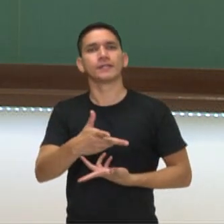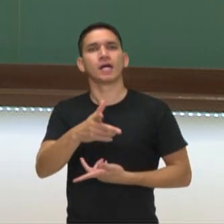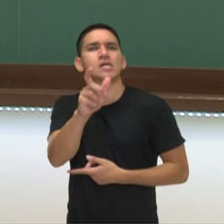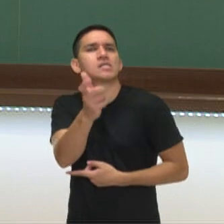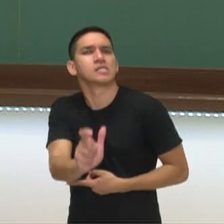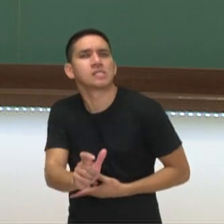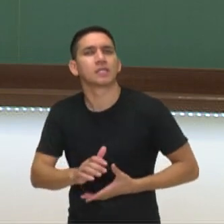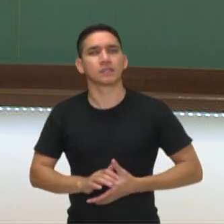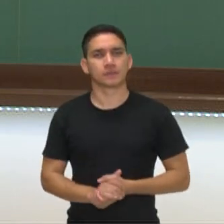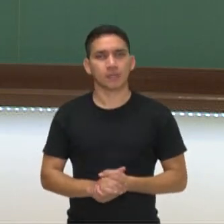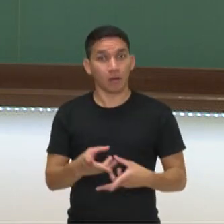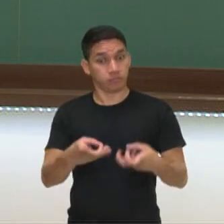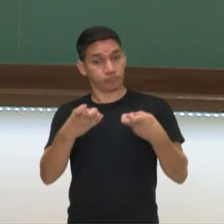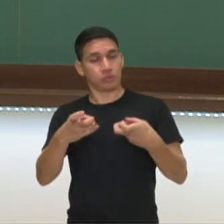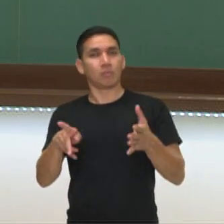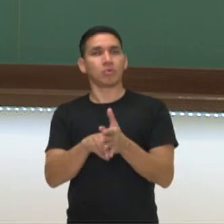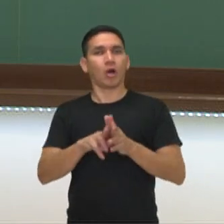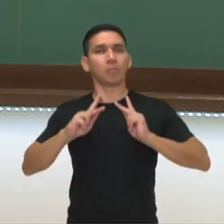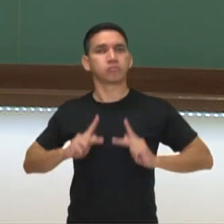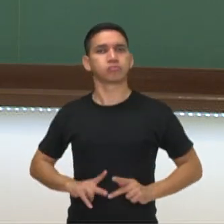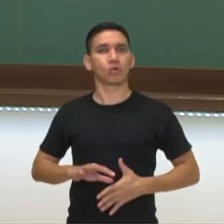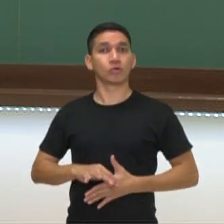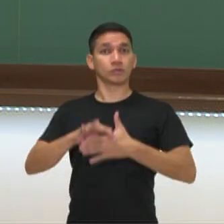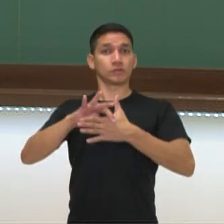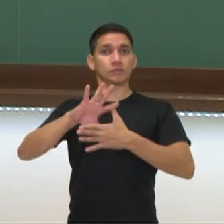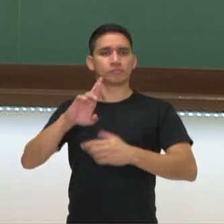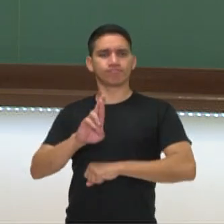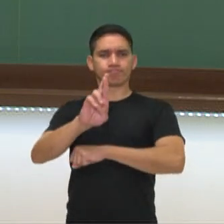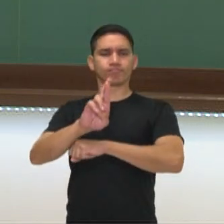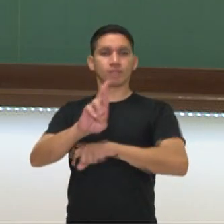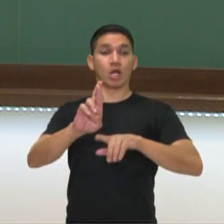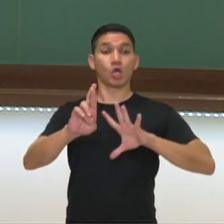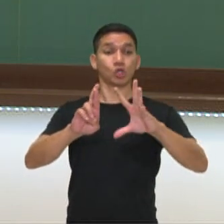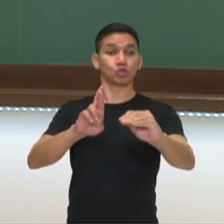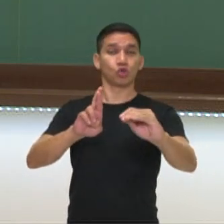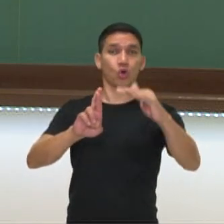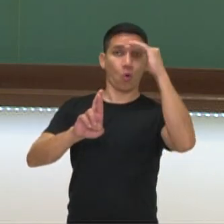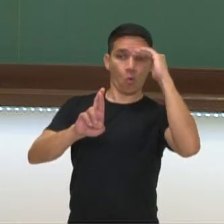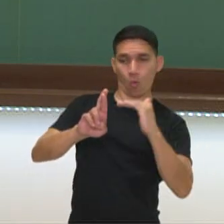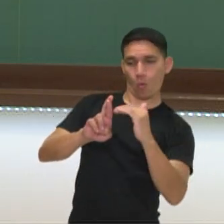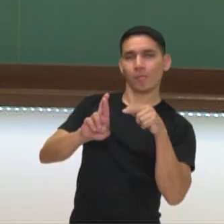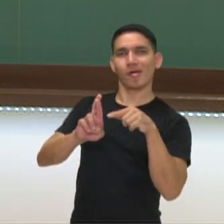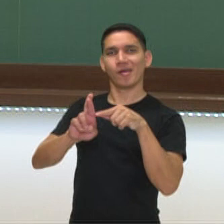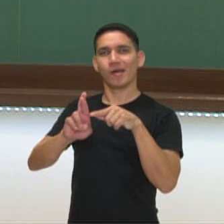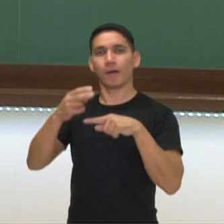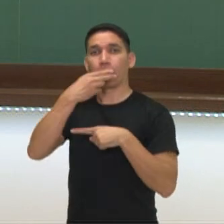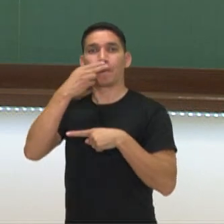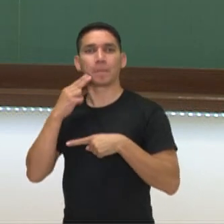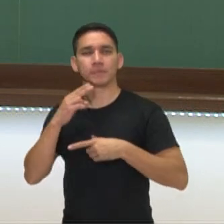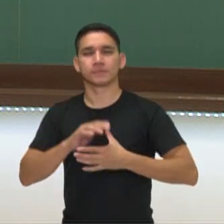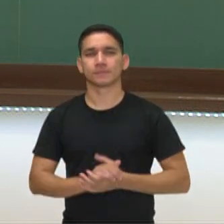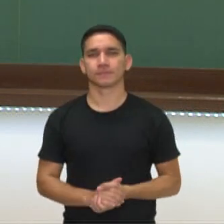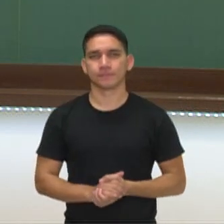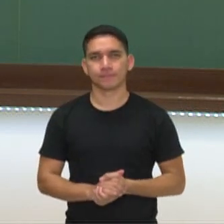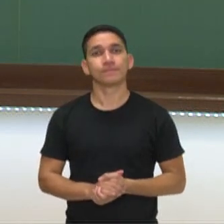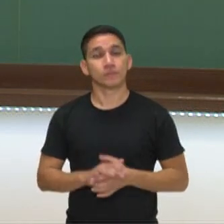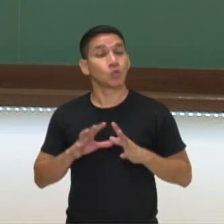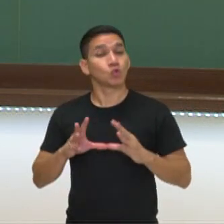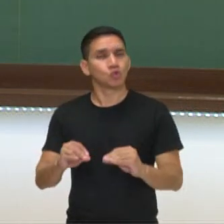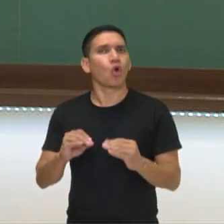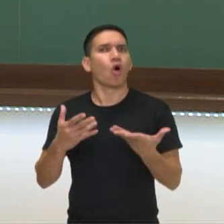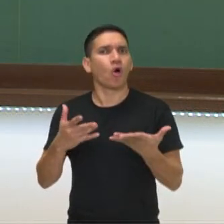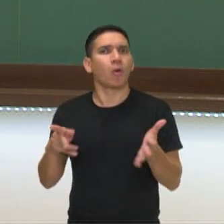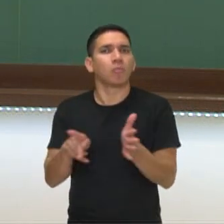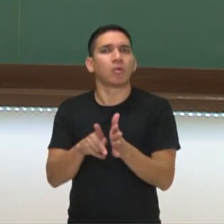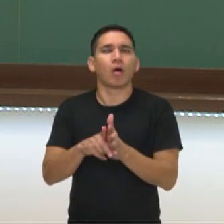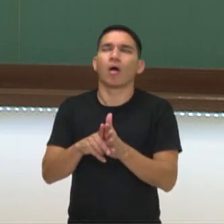essa posição de liderança, de obediência de todos às ideias do Mussolini. Todos param